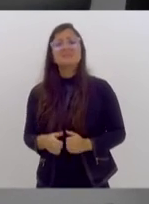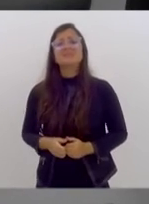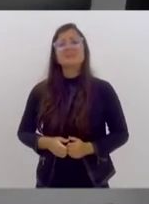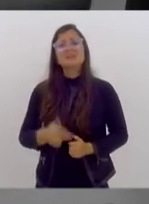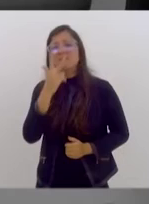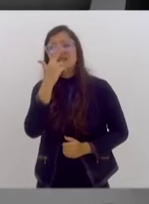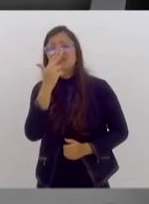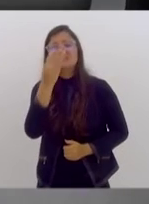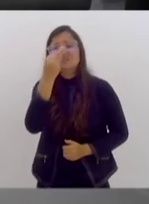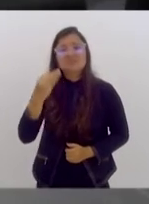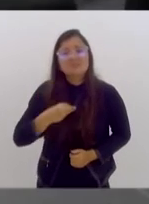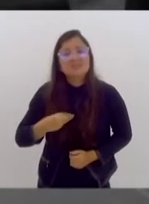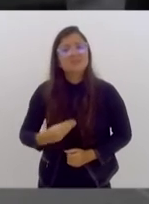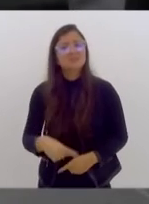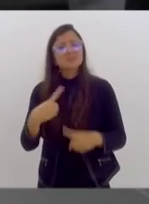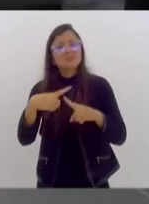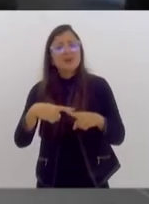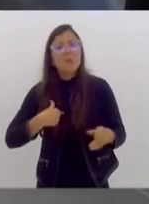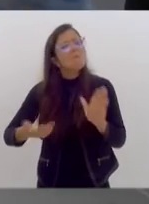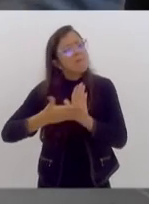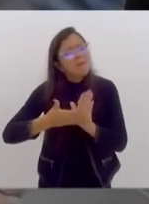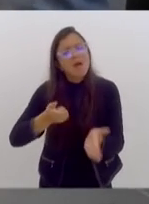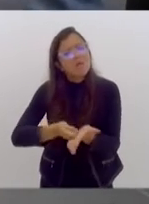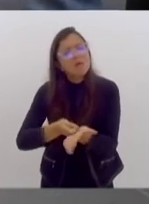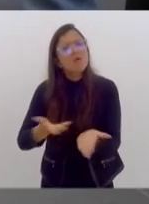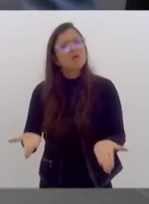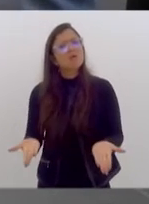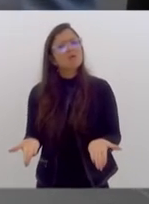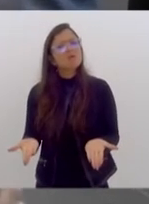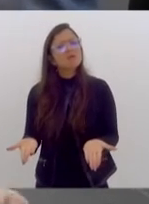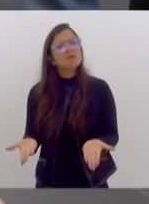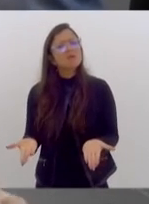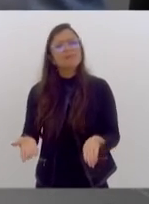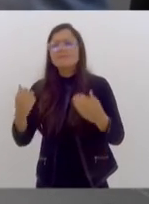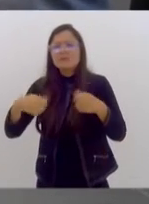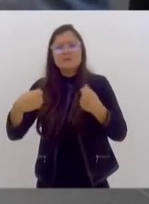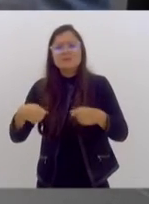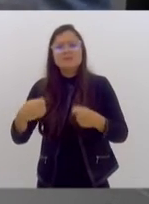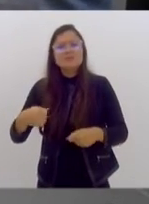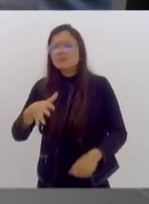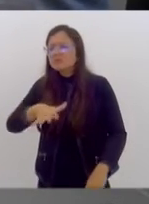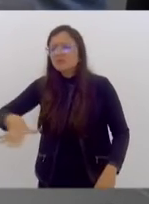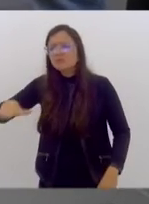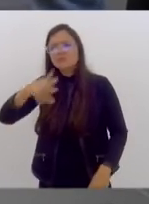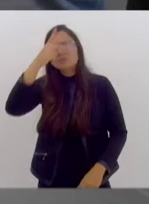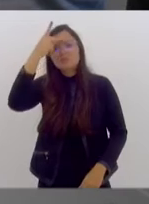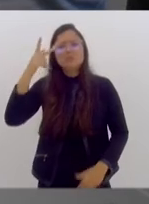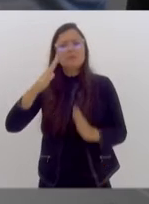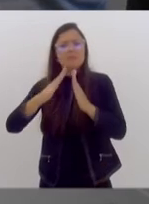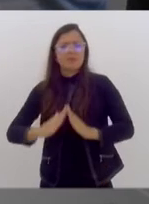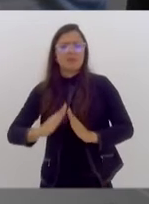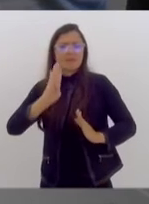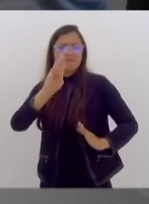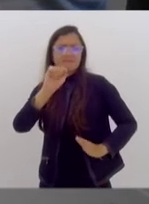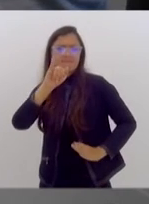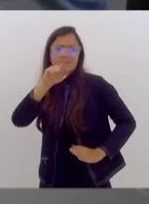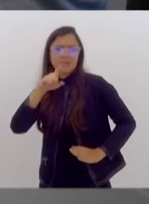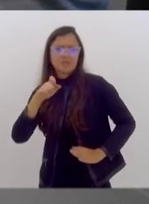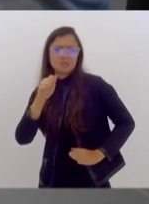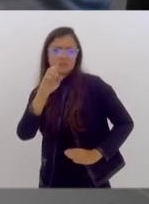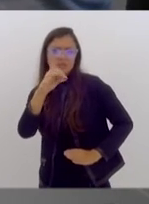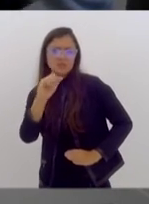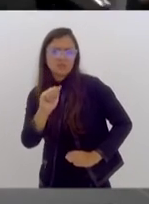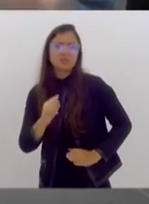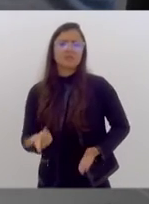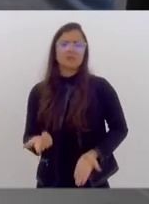nos ramais principalmente que desce para baixar no Fluminense e hoje eu vi que a CPI pode